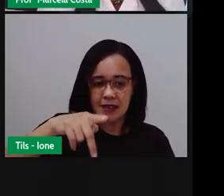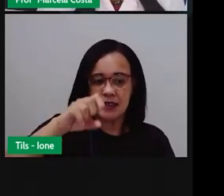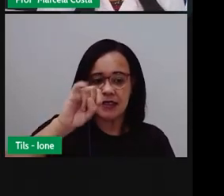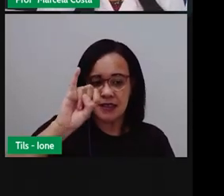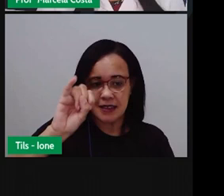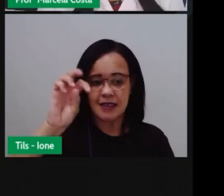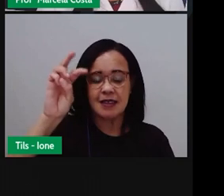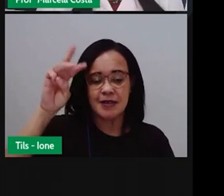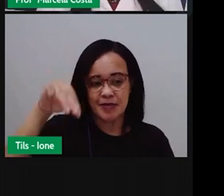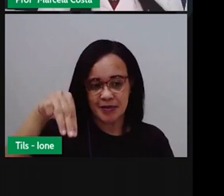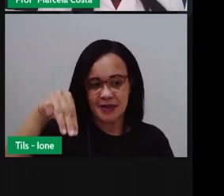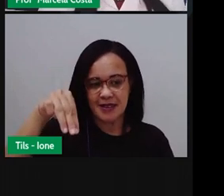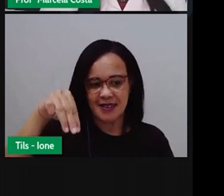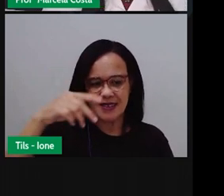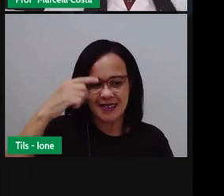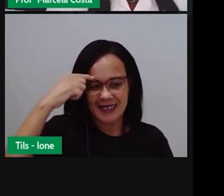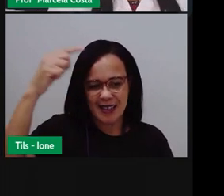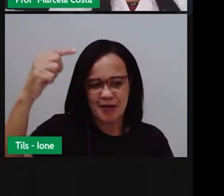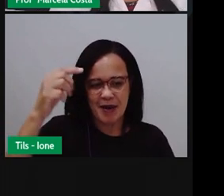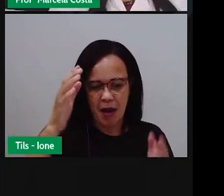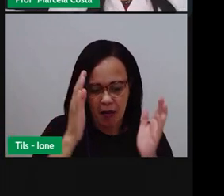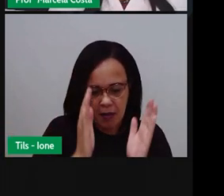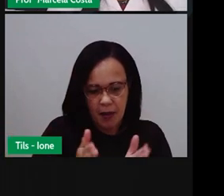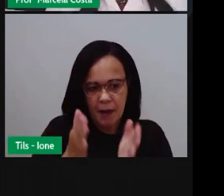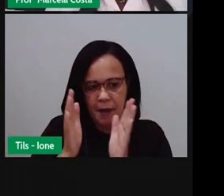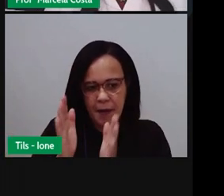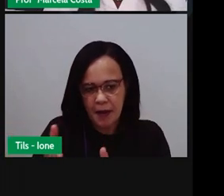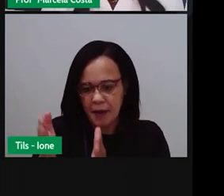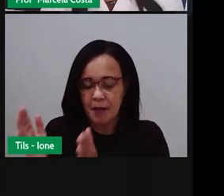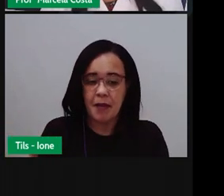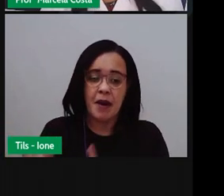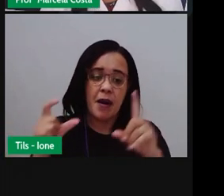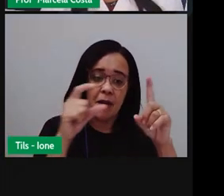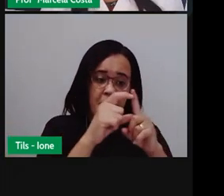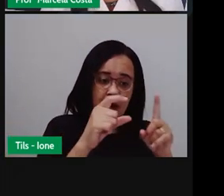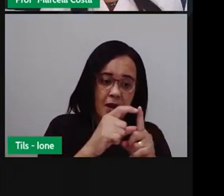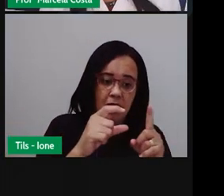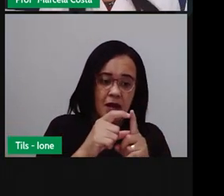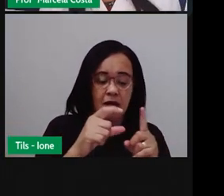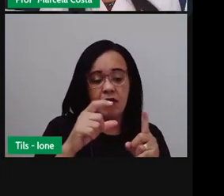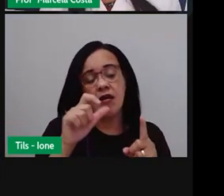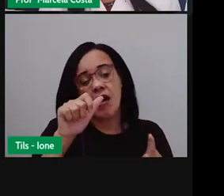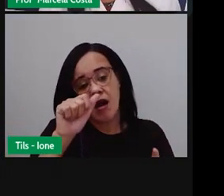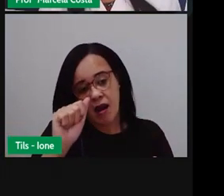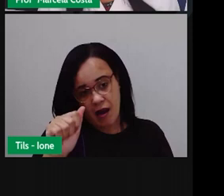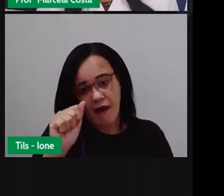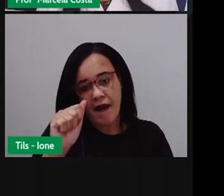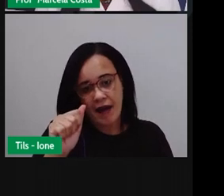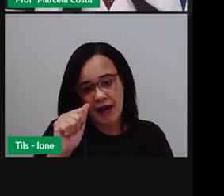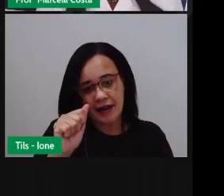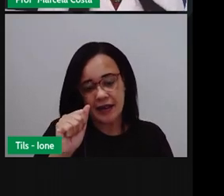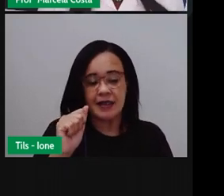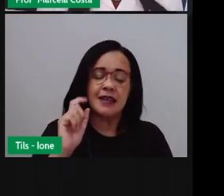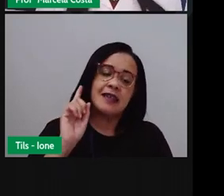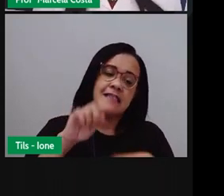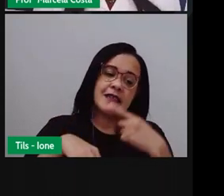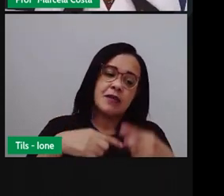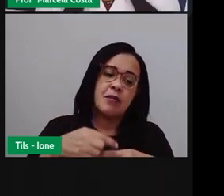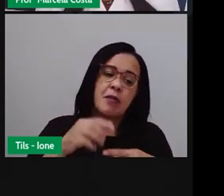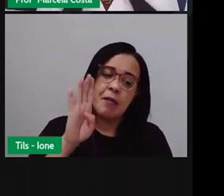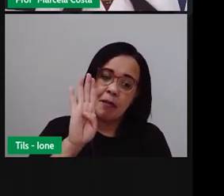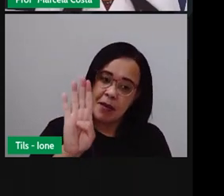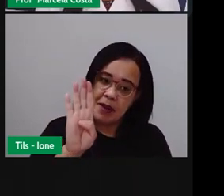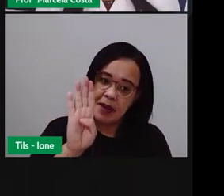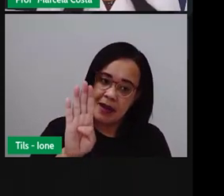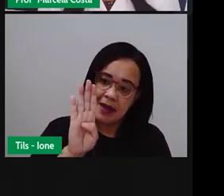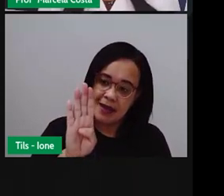Então, seguindo a ordem do alfabeto, primeiro eu vou ter aí uma palavra escrita com a letra A, né, amendoim. Depois com a